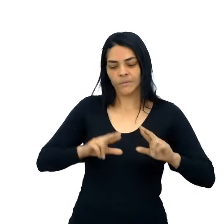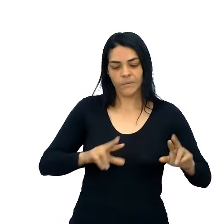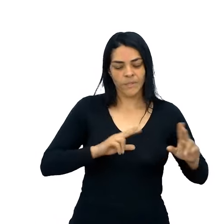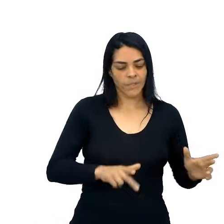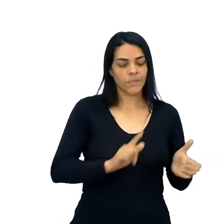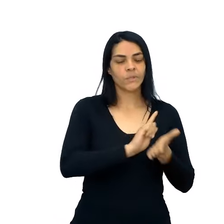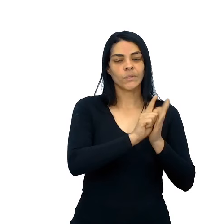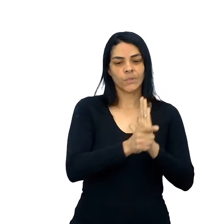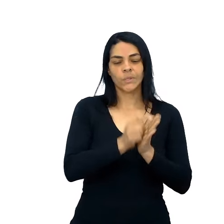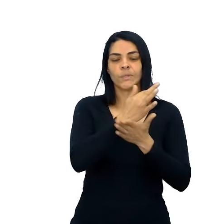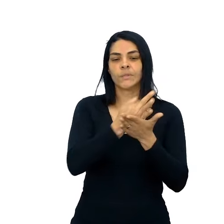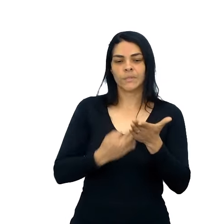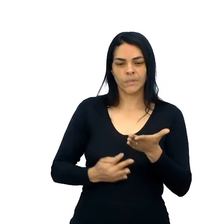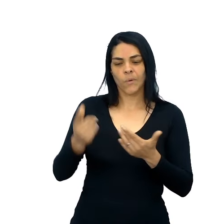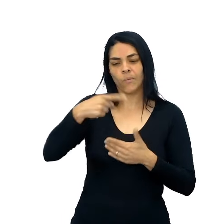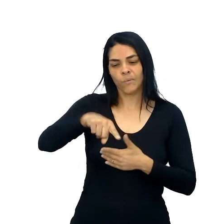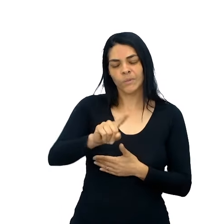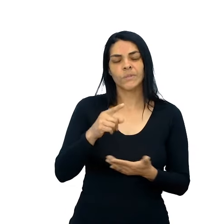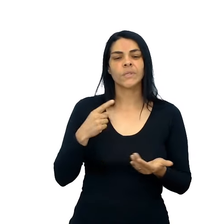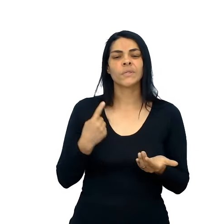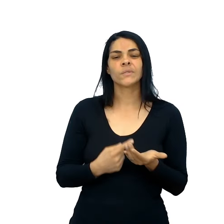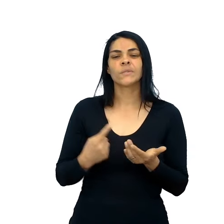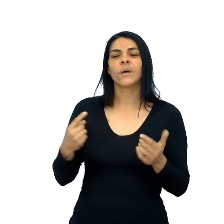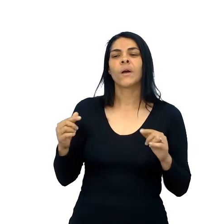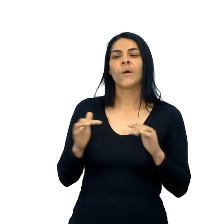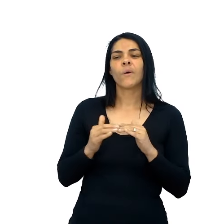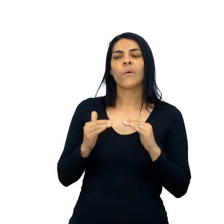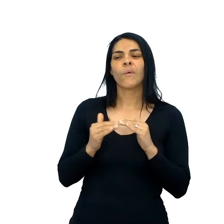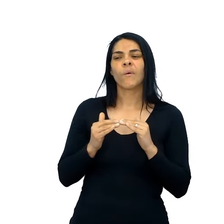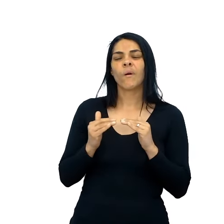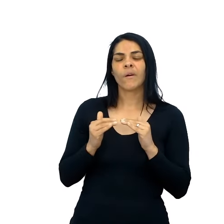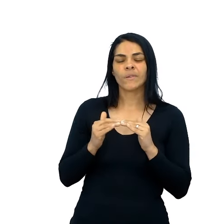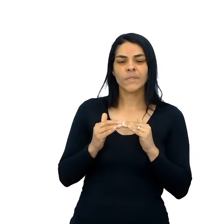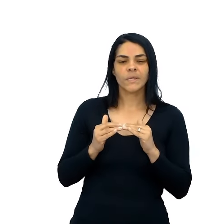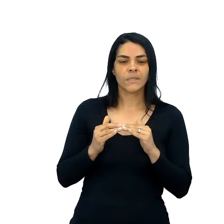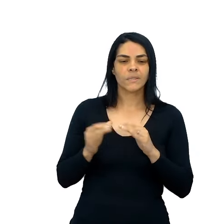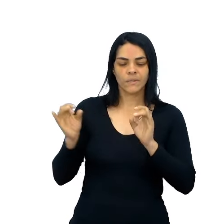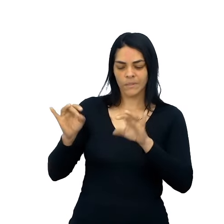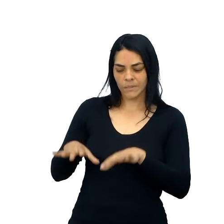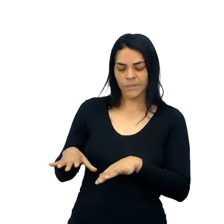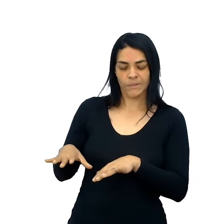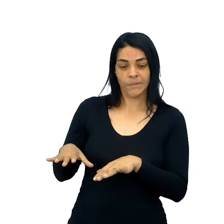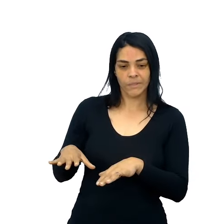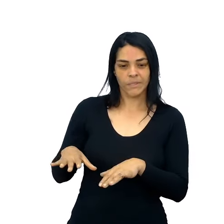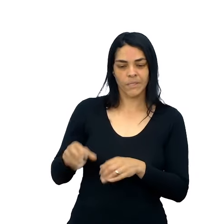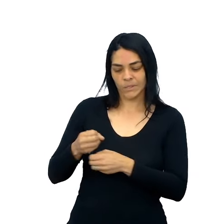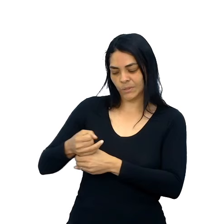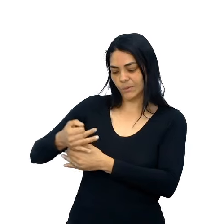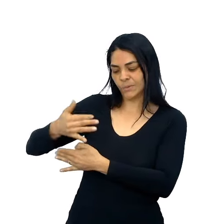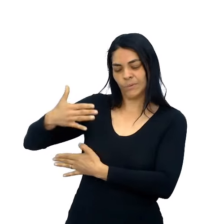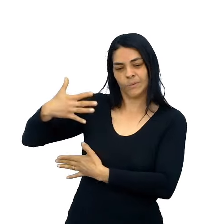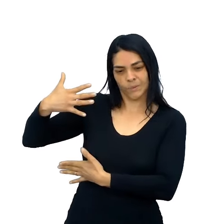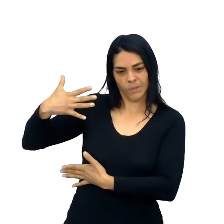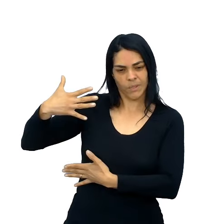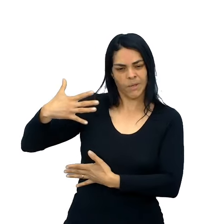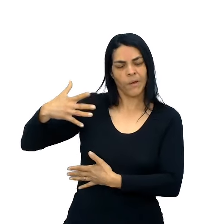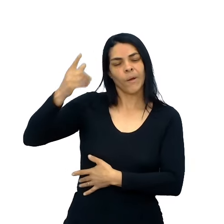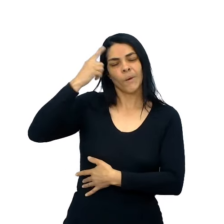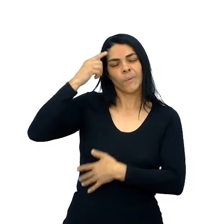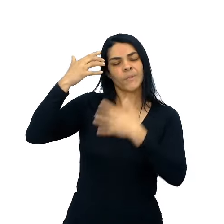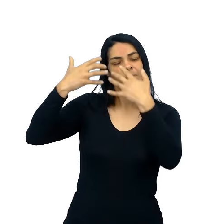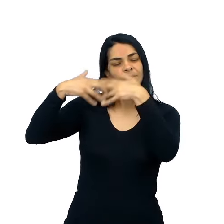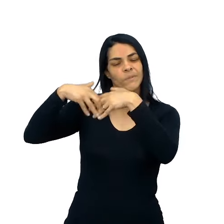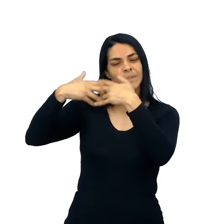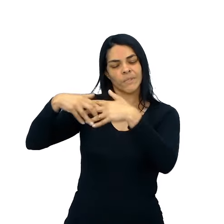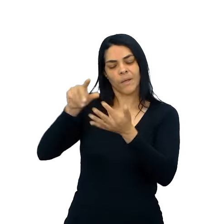gêneros textuais. Vocês concordam com o Marcuse? Né? Deixem aí depois os seus, façam as suas reflexões, façam as